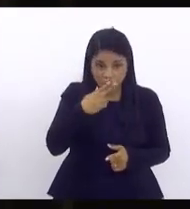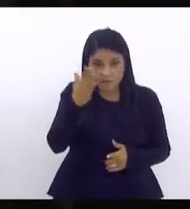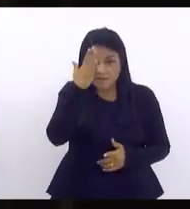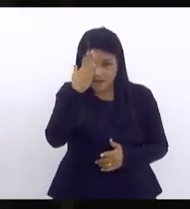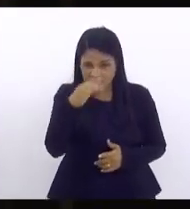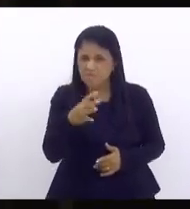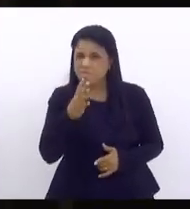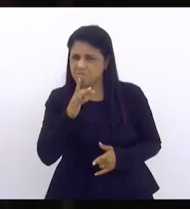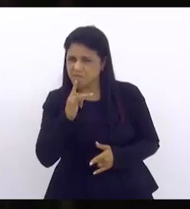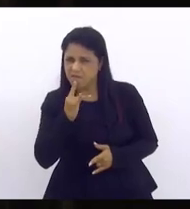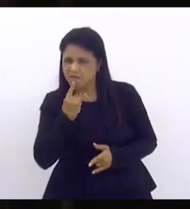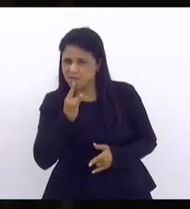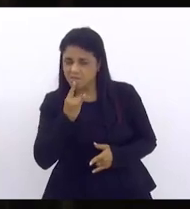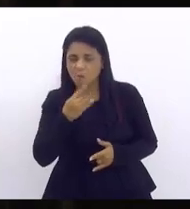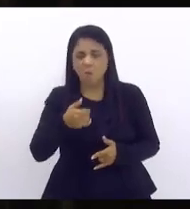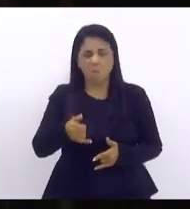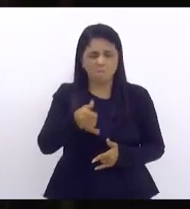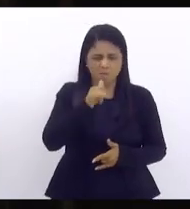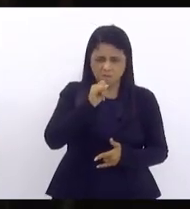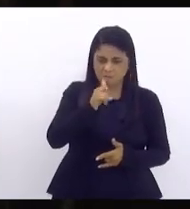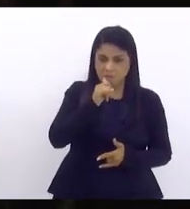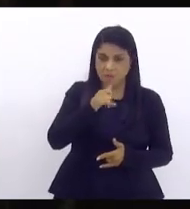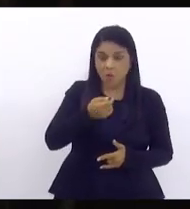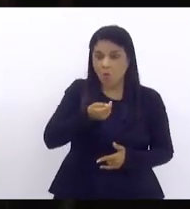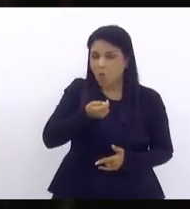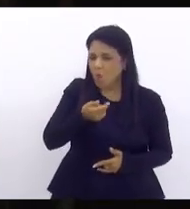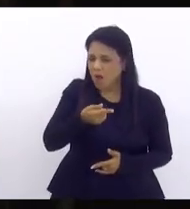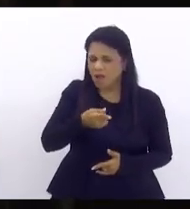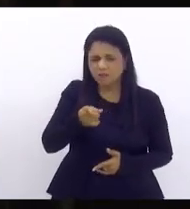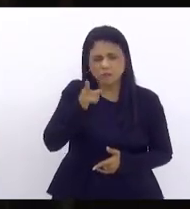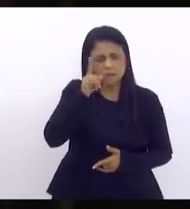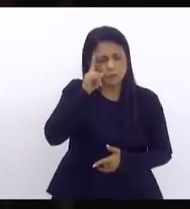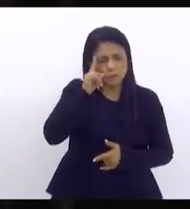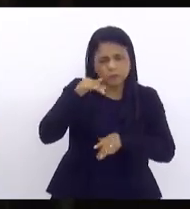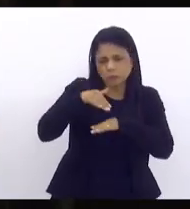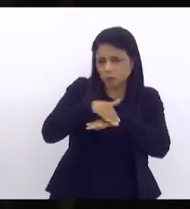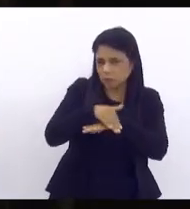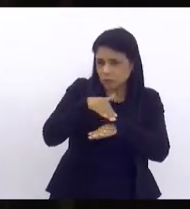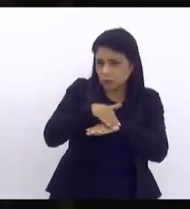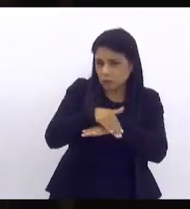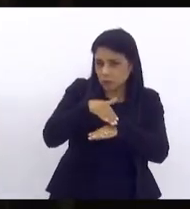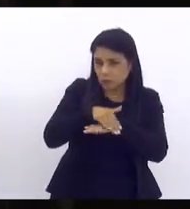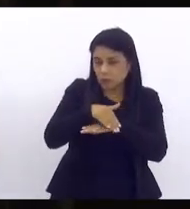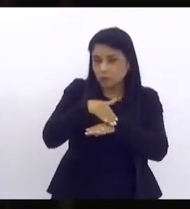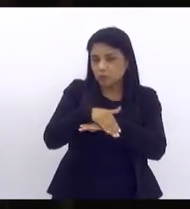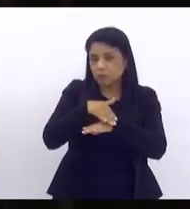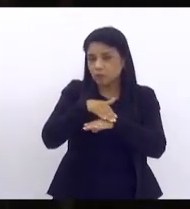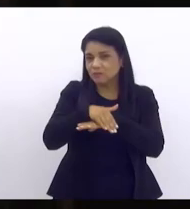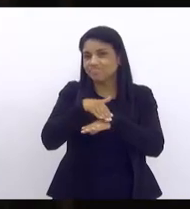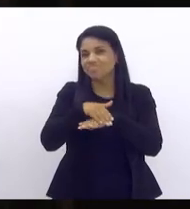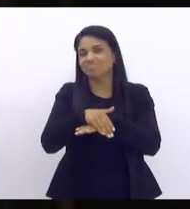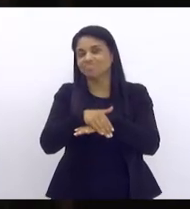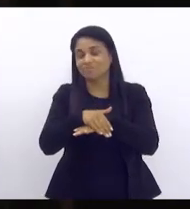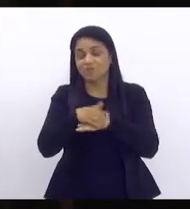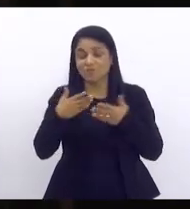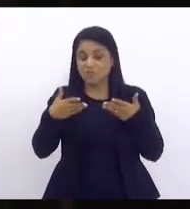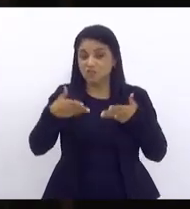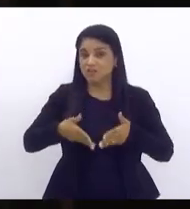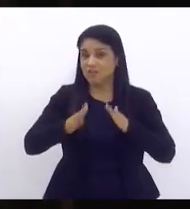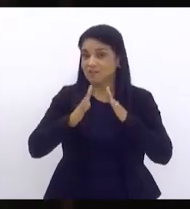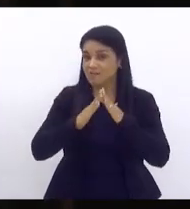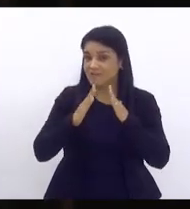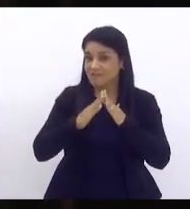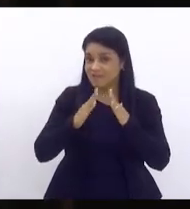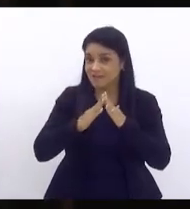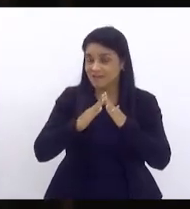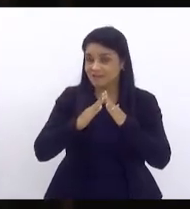bebendo. Eu bebia demais, quase todas as noites eu bebia. Quando eu chegava em casa, era